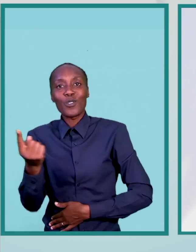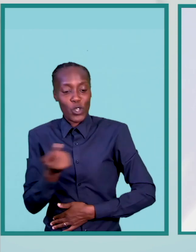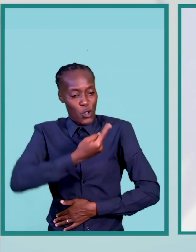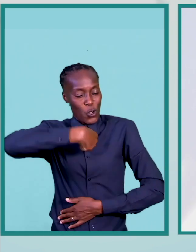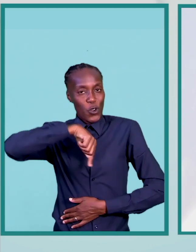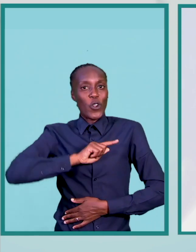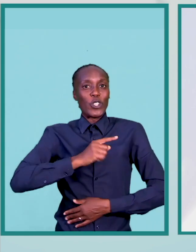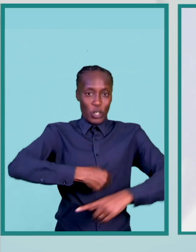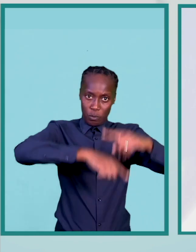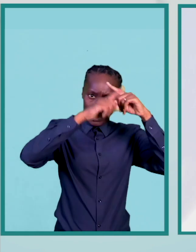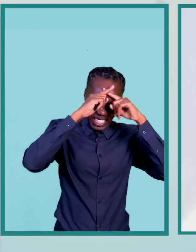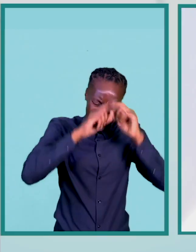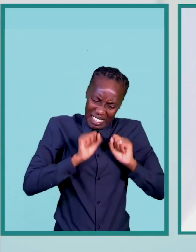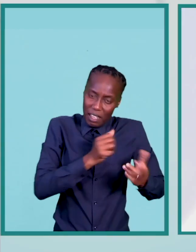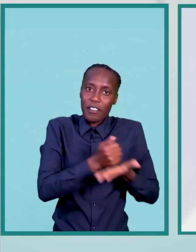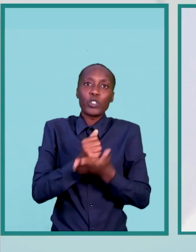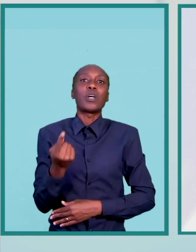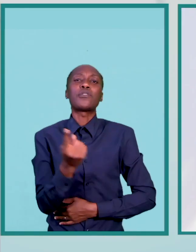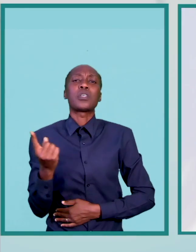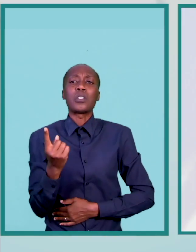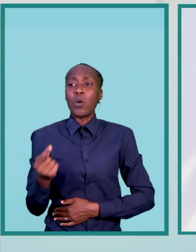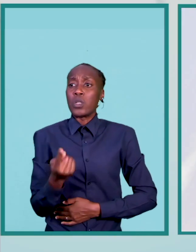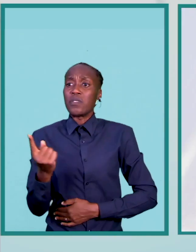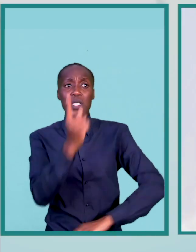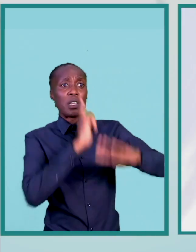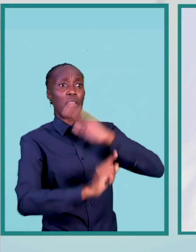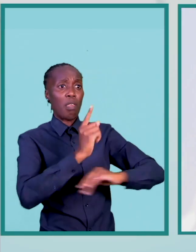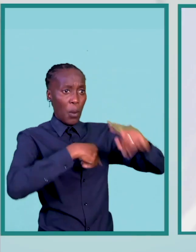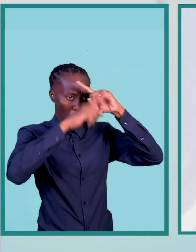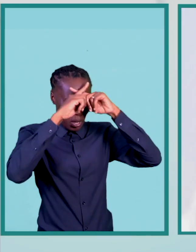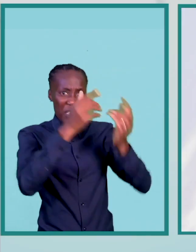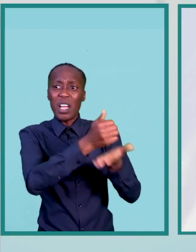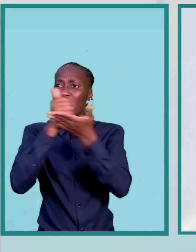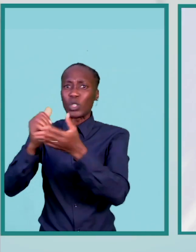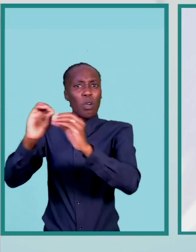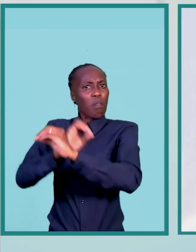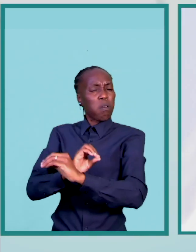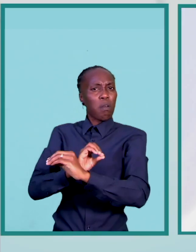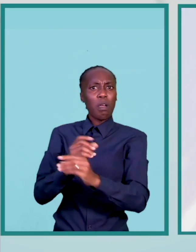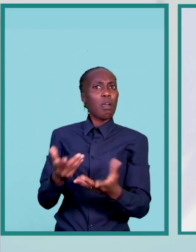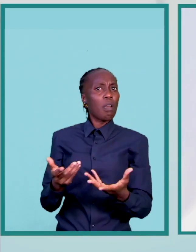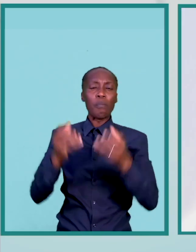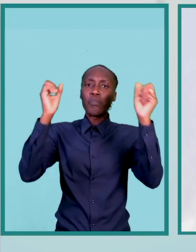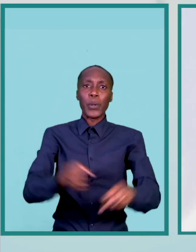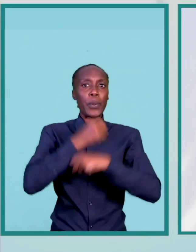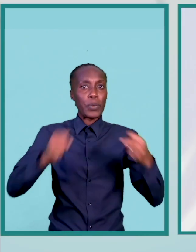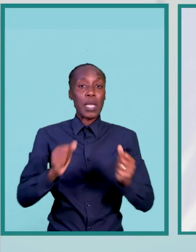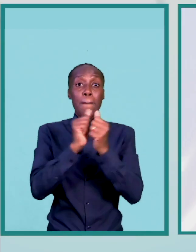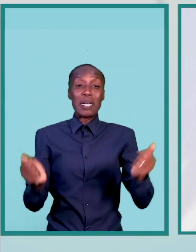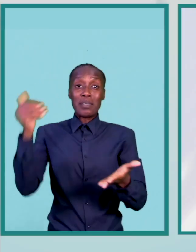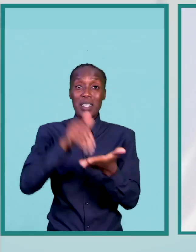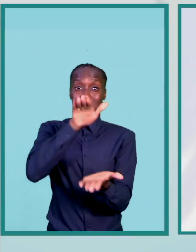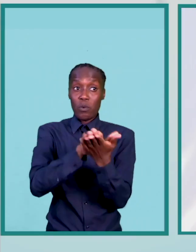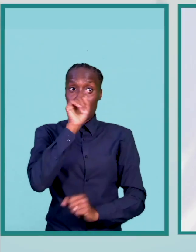vocês. Então não pode acontecer que vá a uma esquadra, a um posto policial e a polícia não tome dianteira, não tome nota. Não